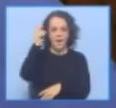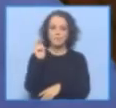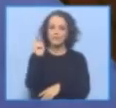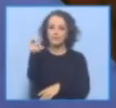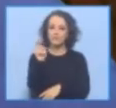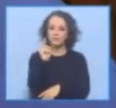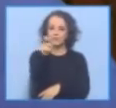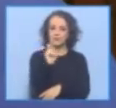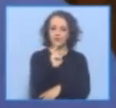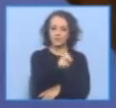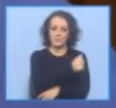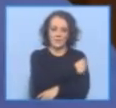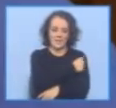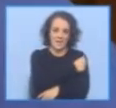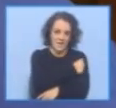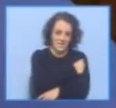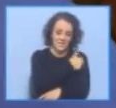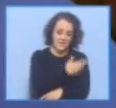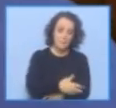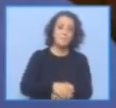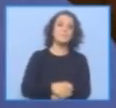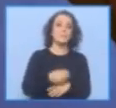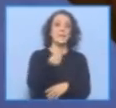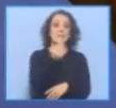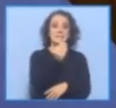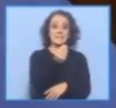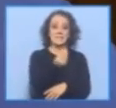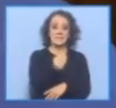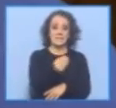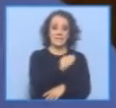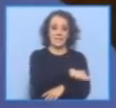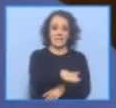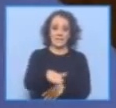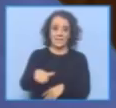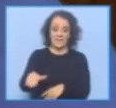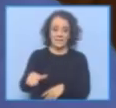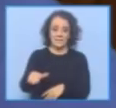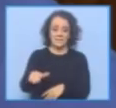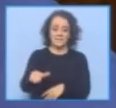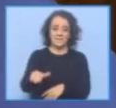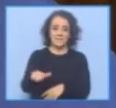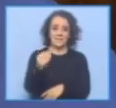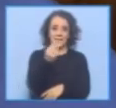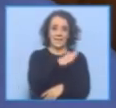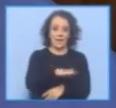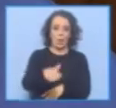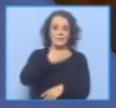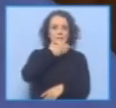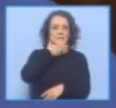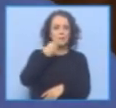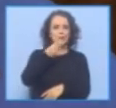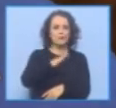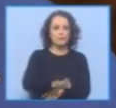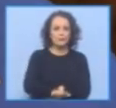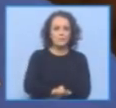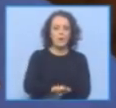casas, portanto, as crianças, por muito que de cada vez são mais novas, que